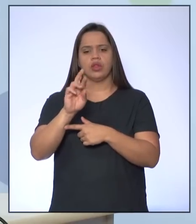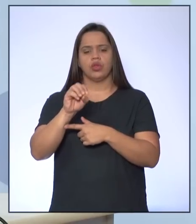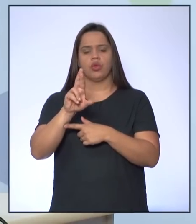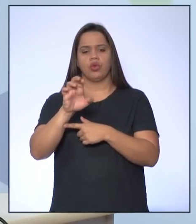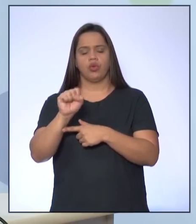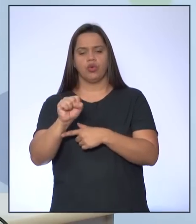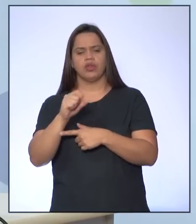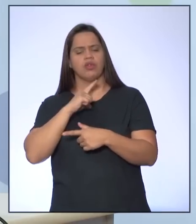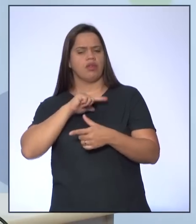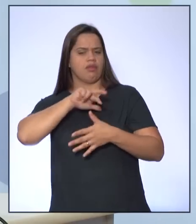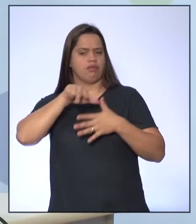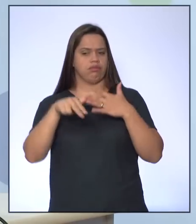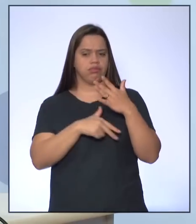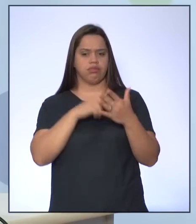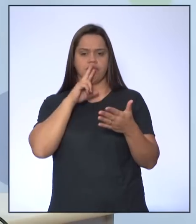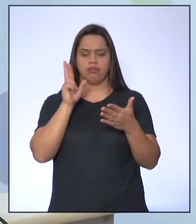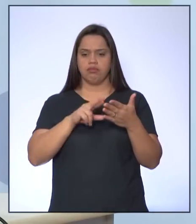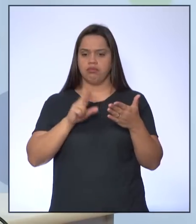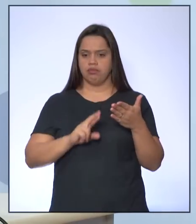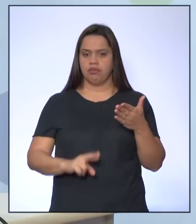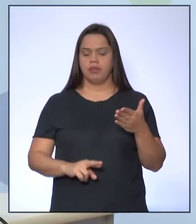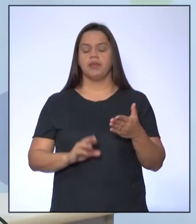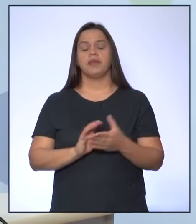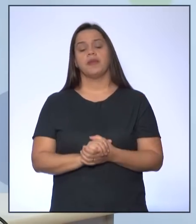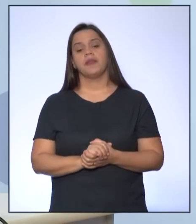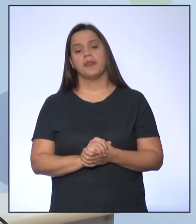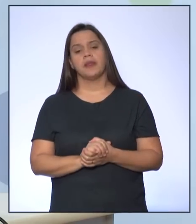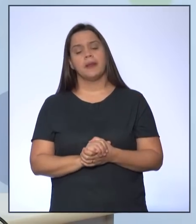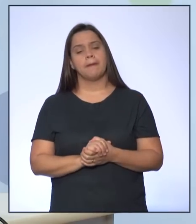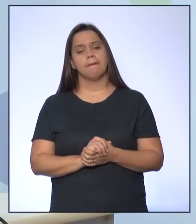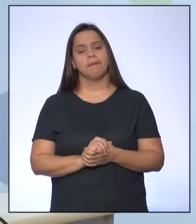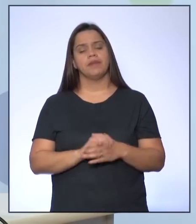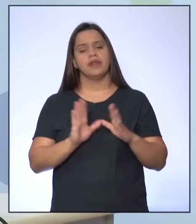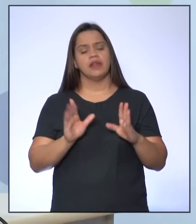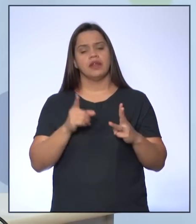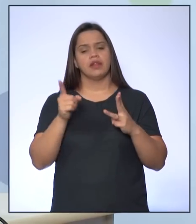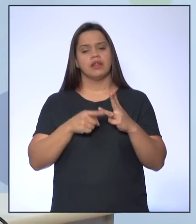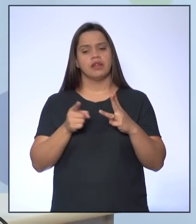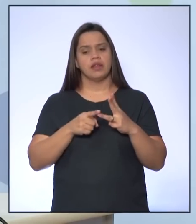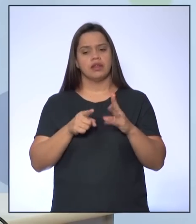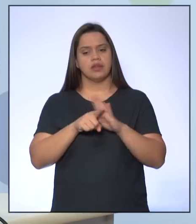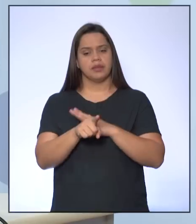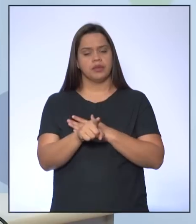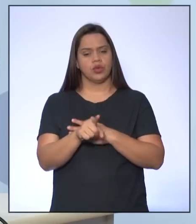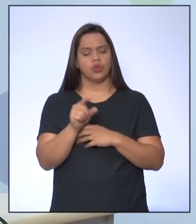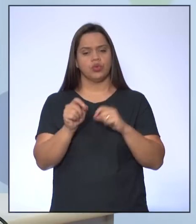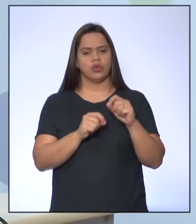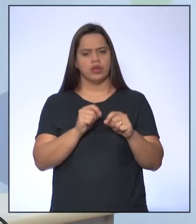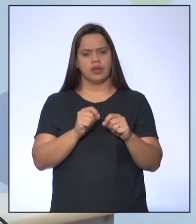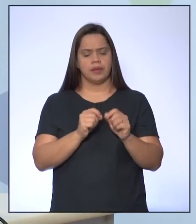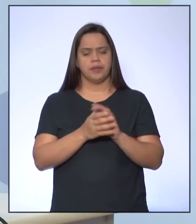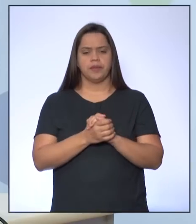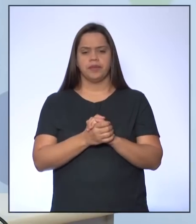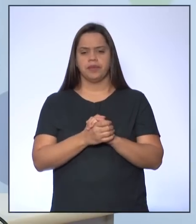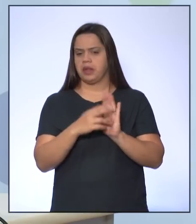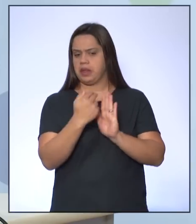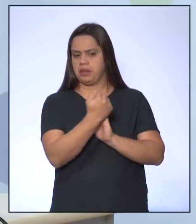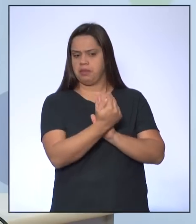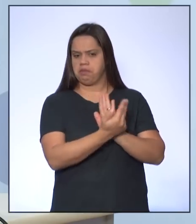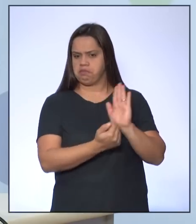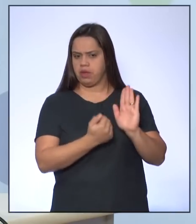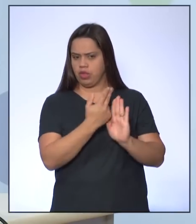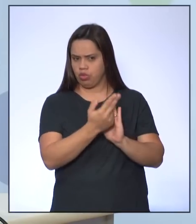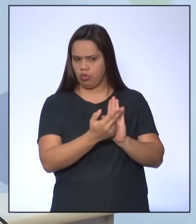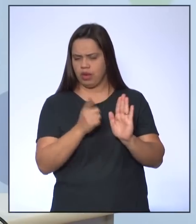caçadores. Tem muitas respostas. E em relação à terceira pergunta, além da pintura, essas pessoas deixaram mais alguma